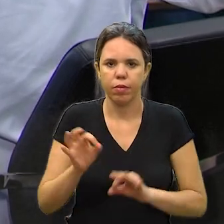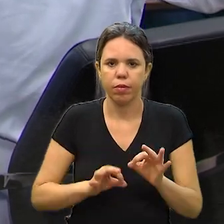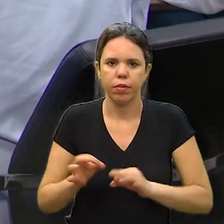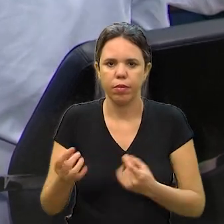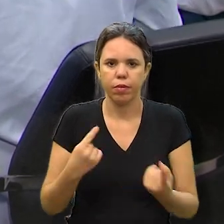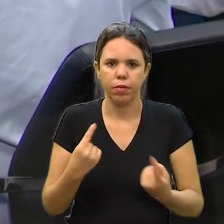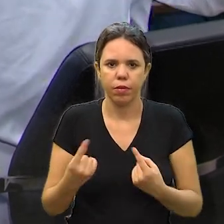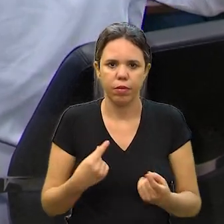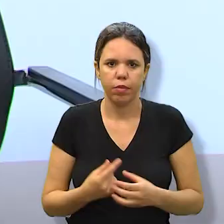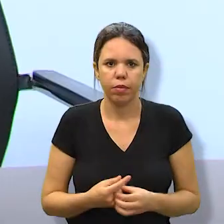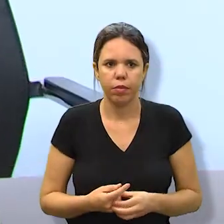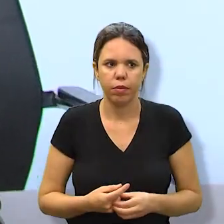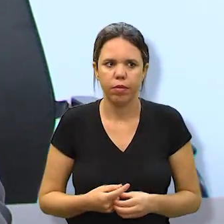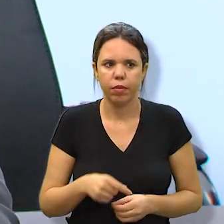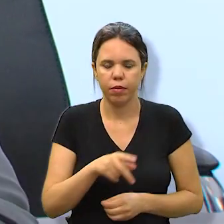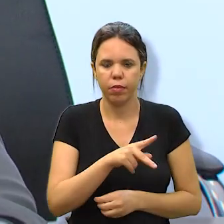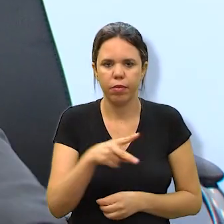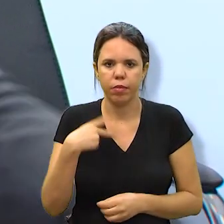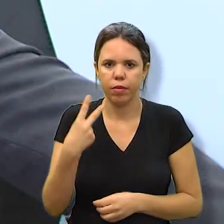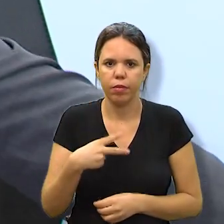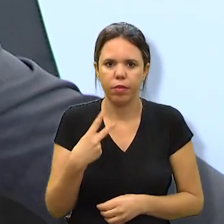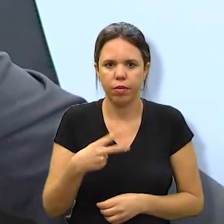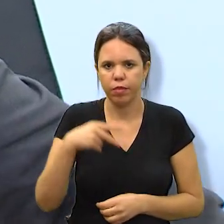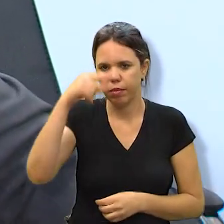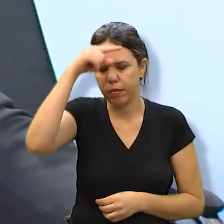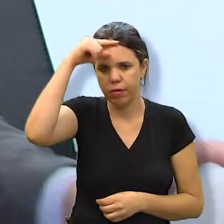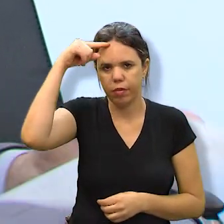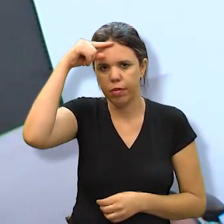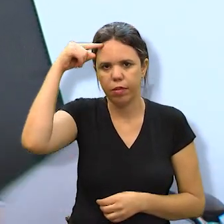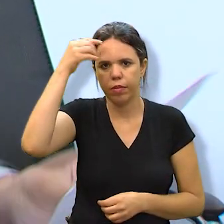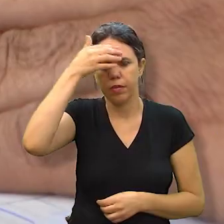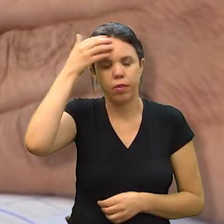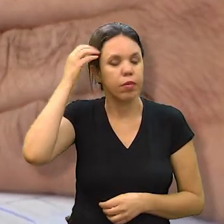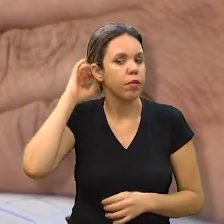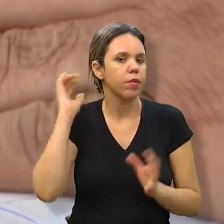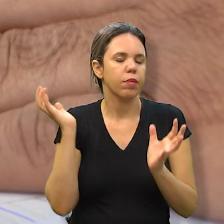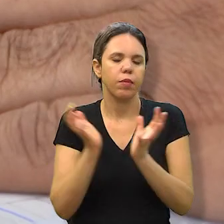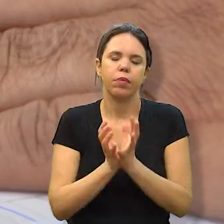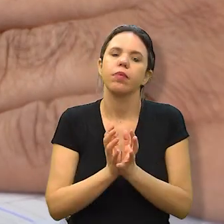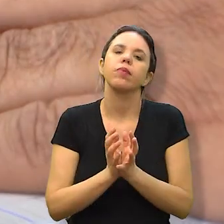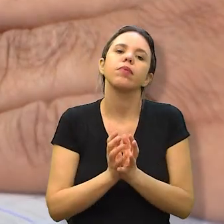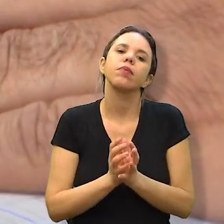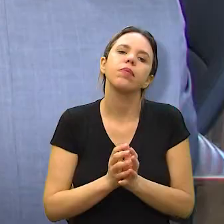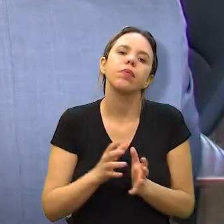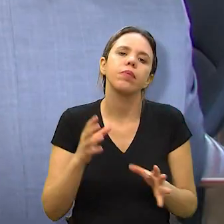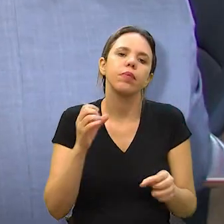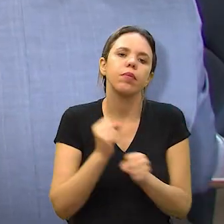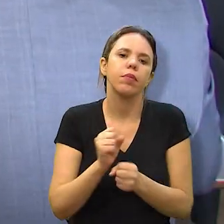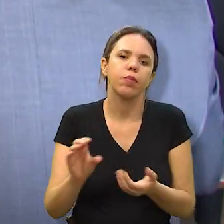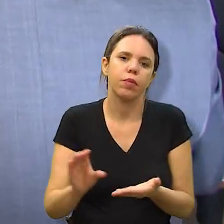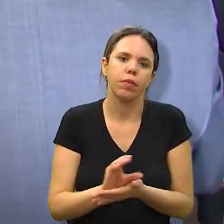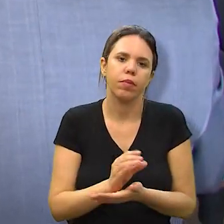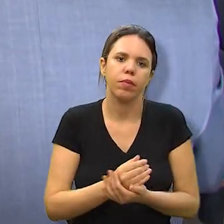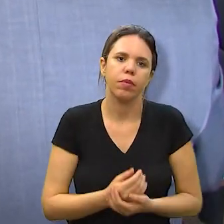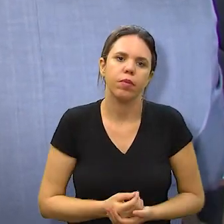urbana e planejamento viário sobre presidência do vereador Otto Alejandro e pela comissão permanente de Finanças e